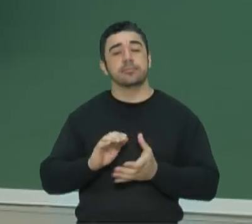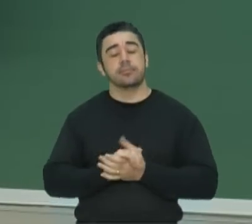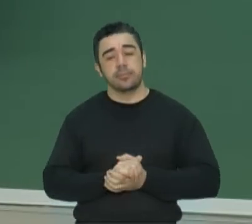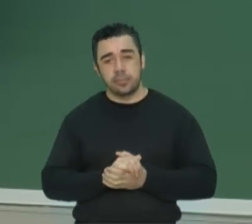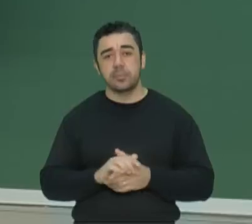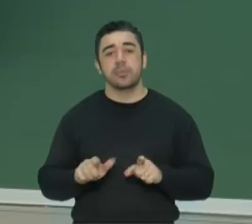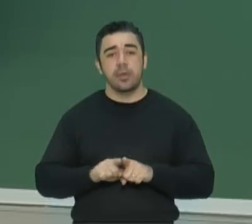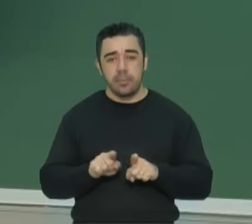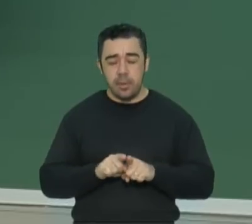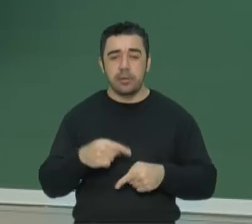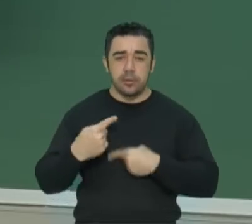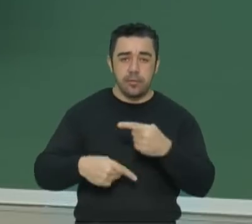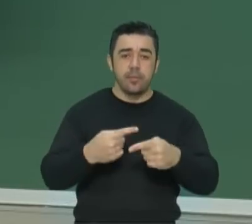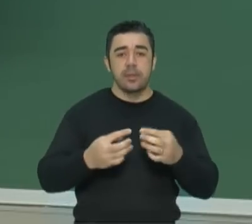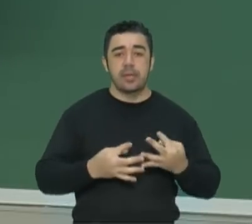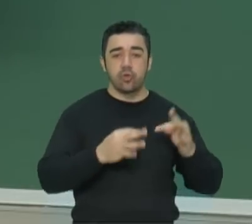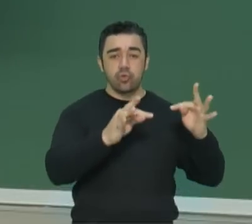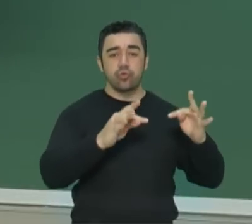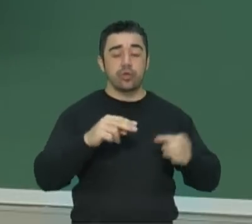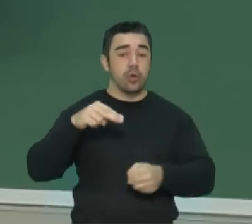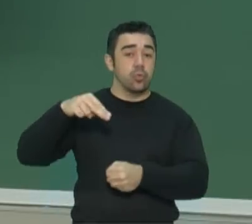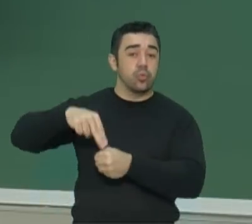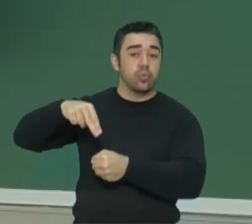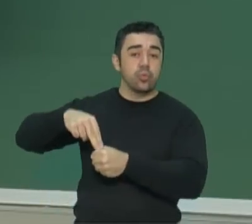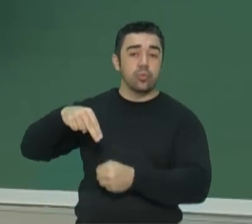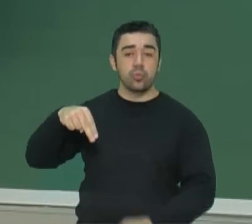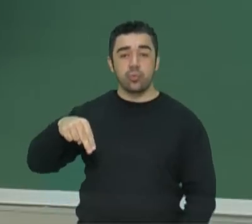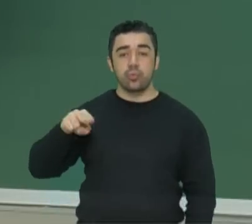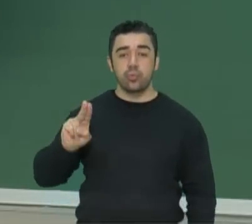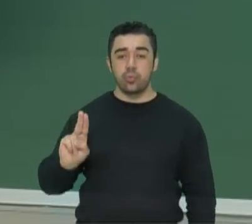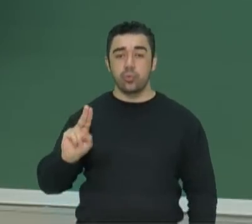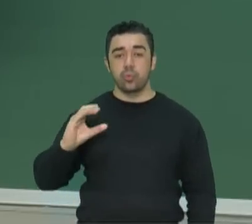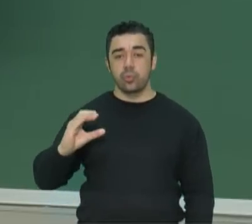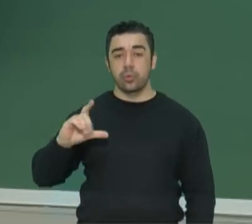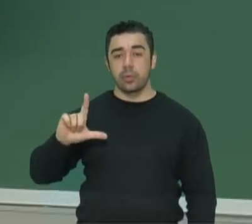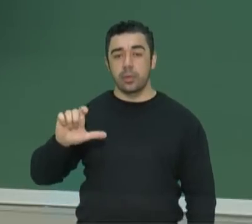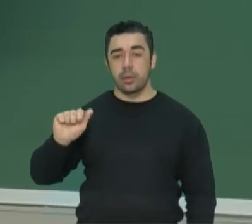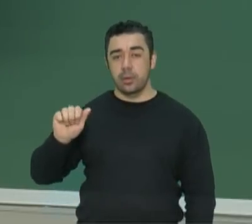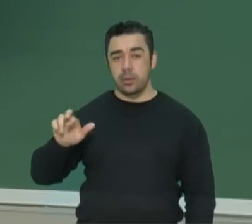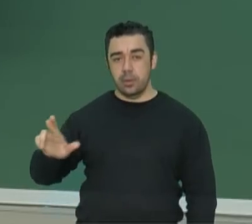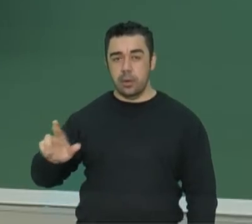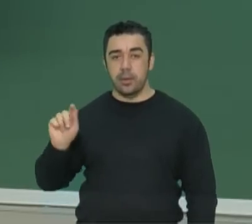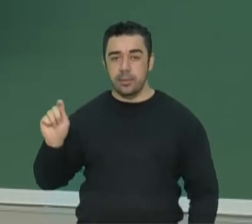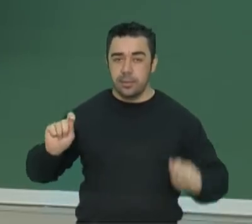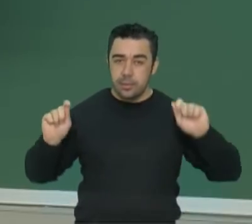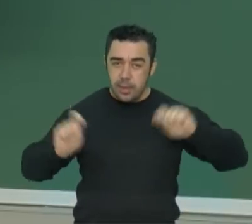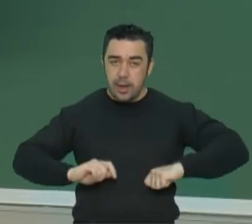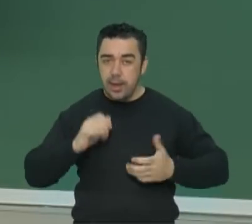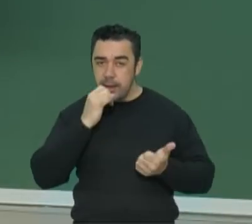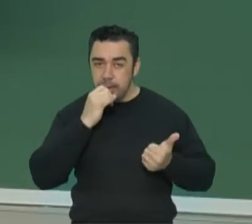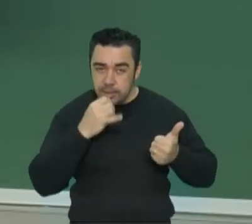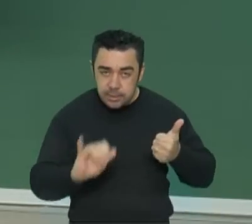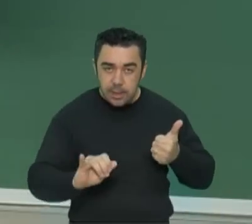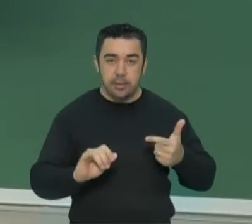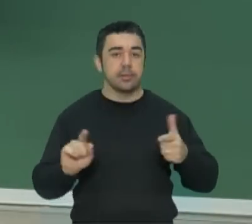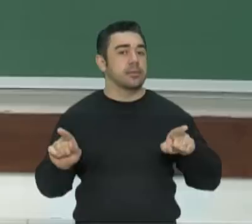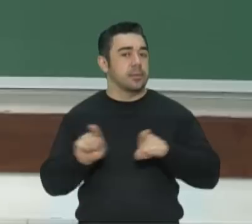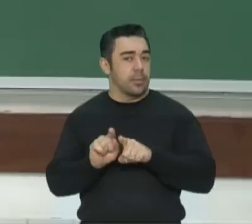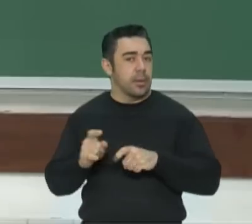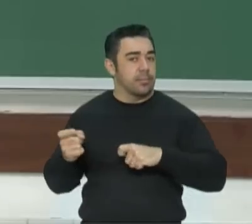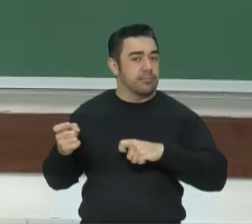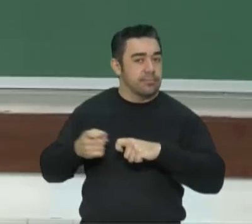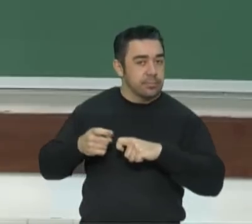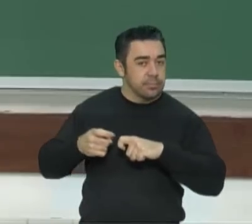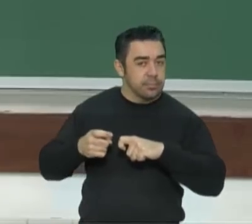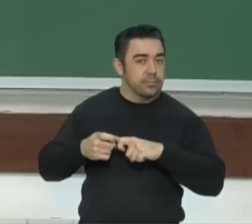da tecnologia nuclear. E essa tecnologia, ela é usada da eletricidade até a medicina. Então você